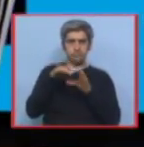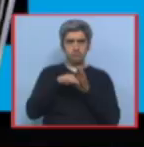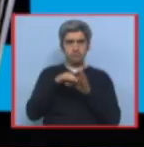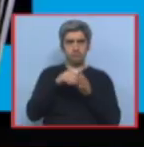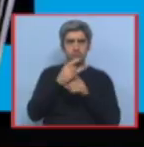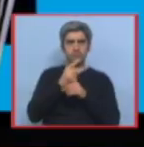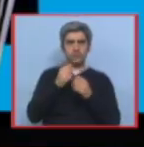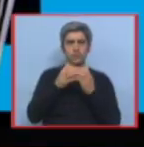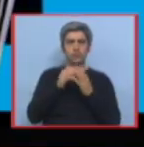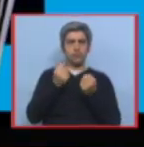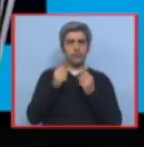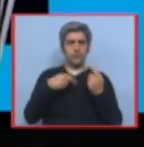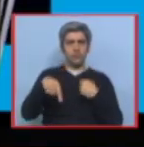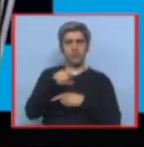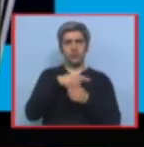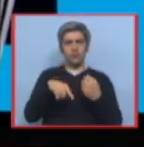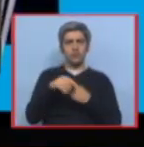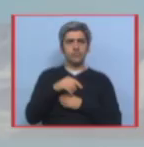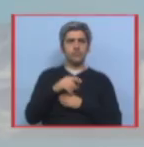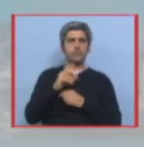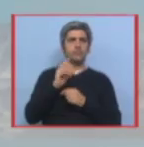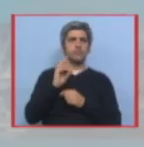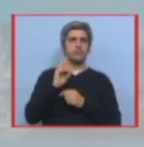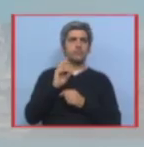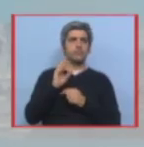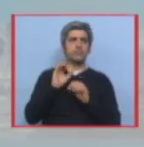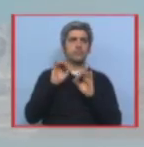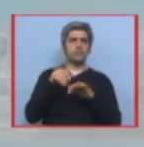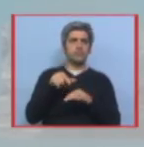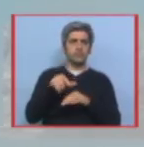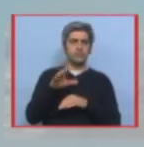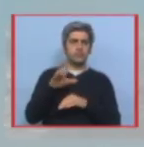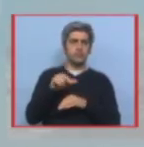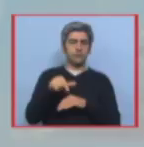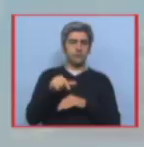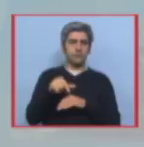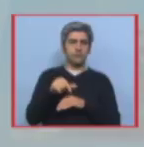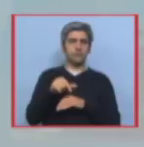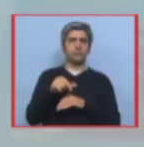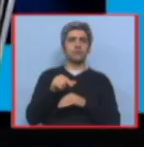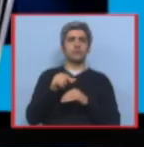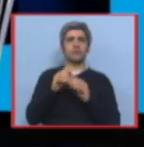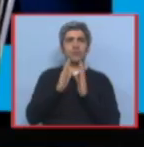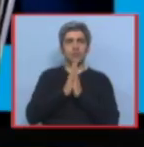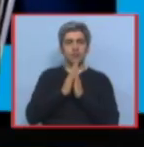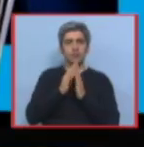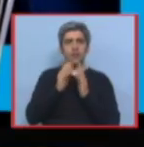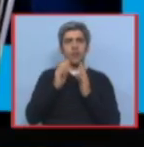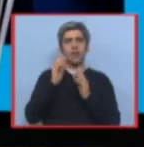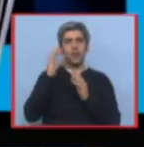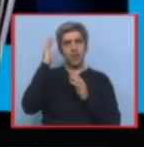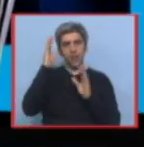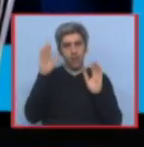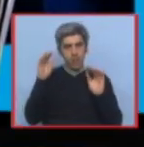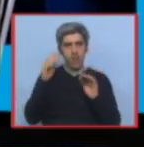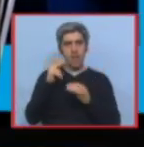participassem, porque estava tudo em movimento, não é? O último congresso. Depois terminou aqui em na Lisboa. nossa Igreja dos Anjos, esse mesmo dia, nossa